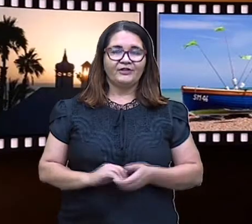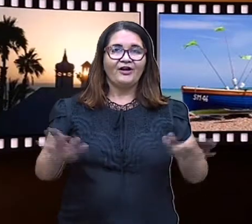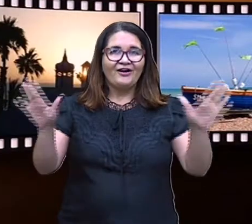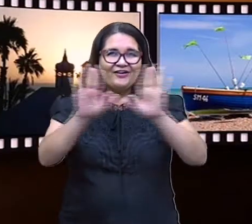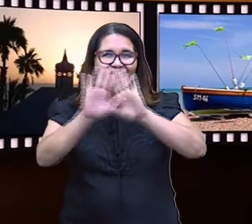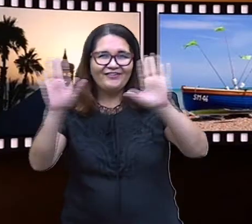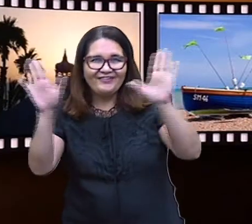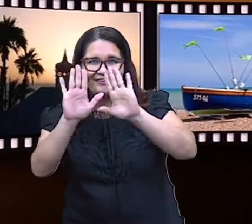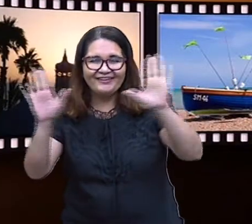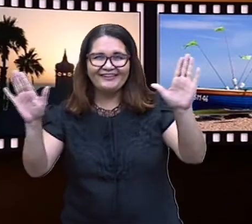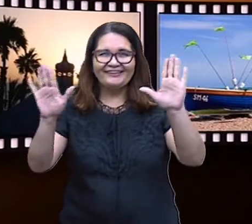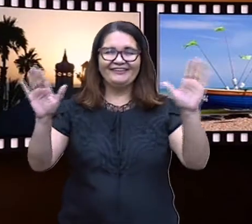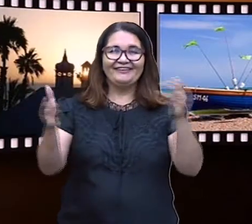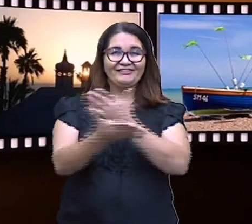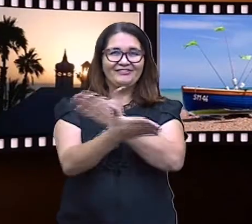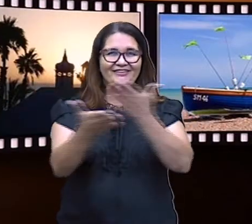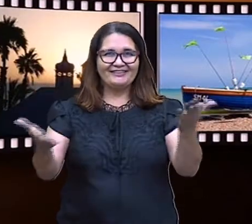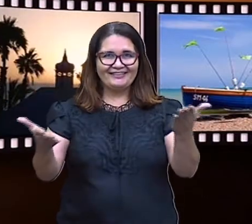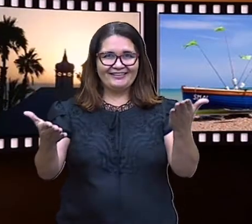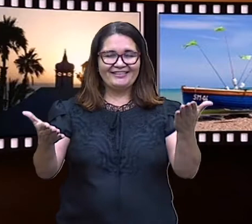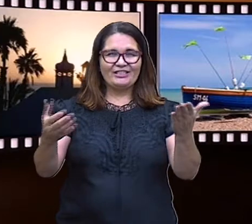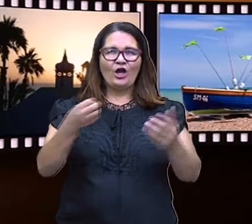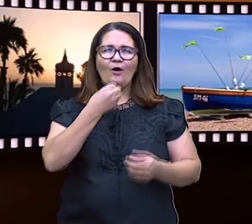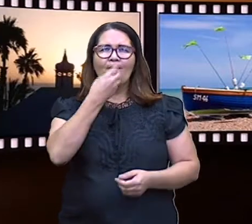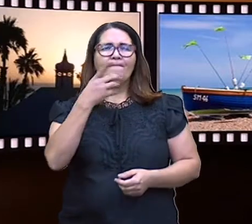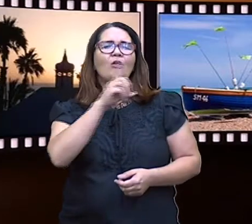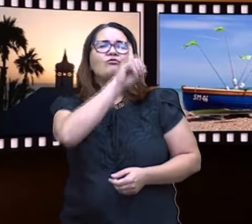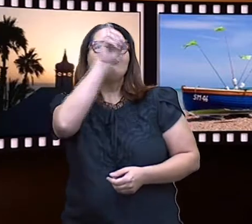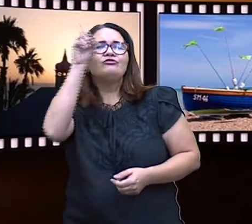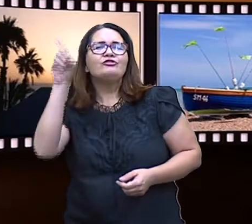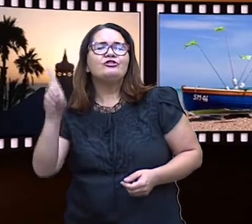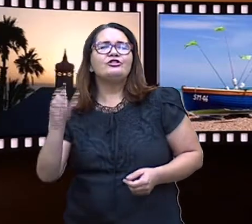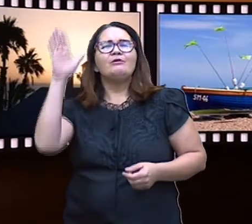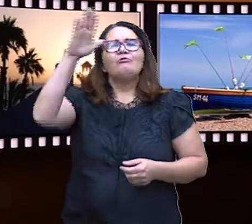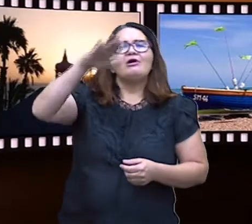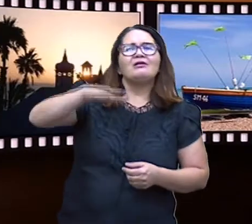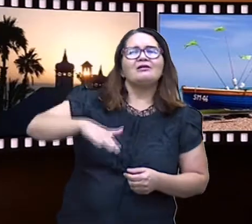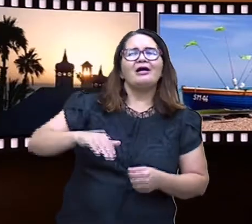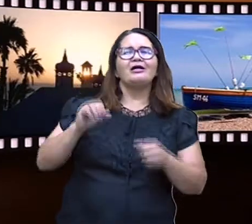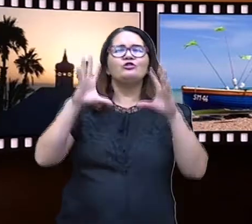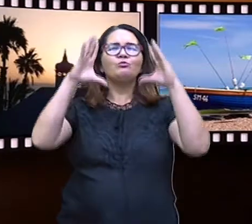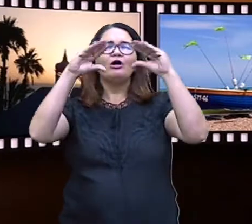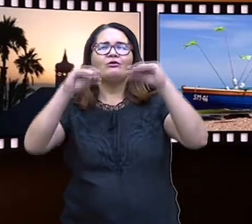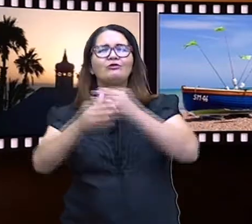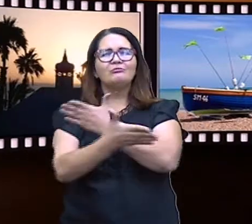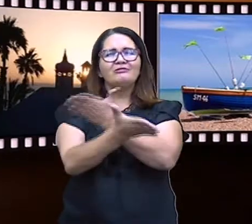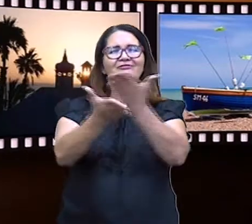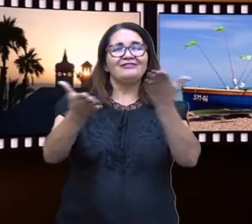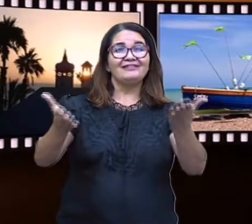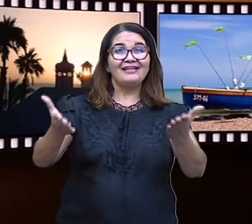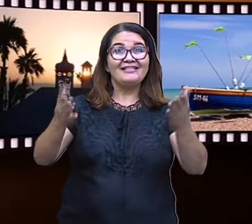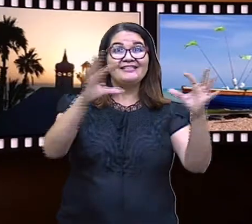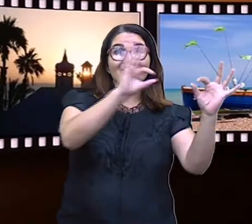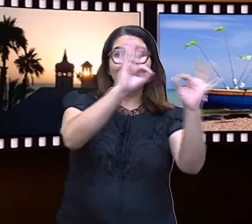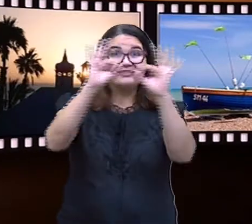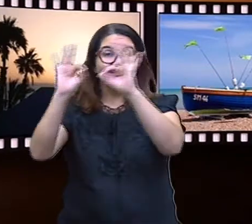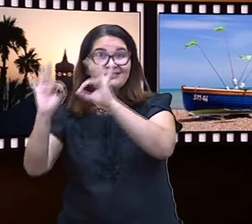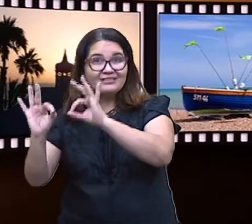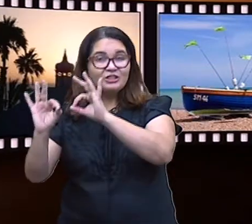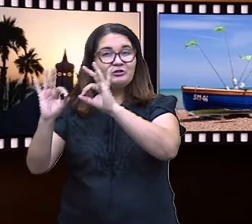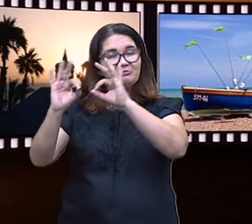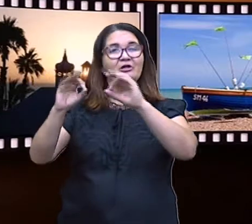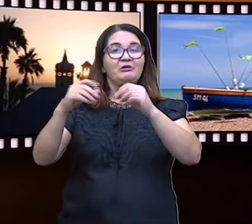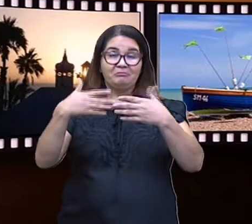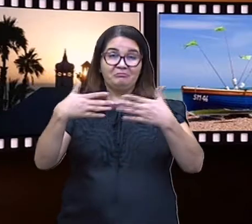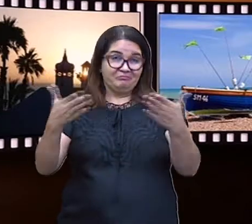Oi, pessoal! Bom dia, boa tarde, boa noite para todos vocês que estão nos assistindo, seja aí pela TV